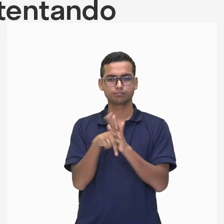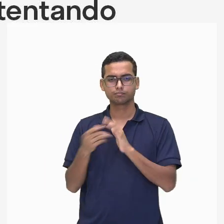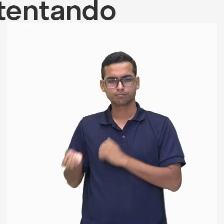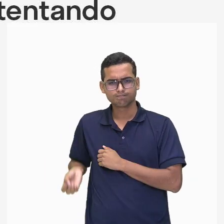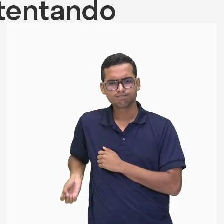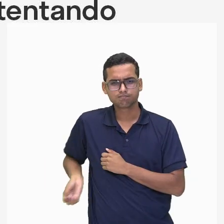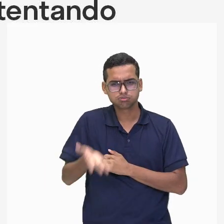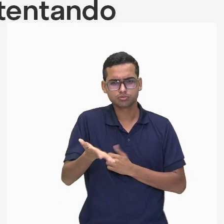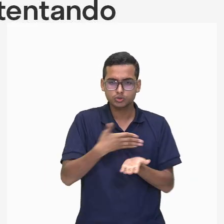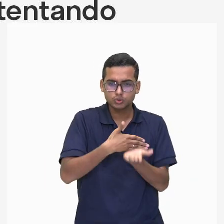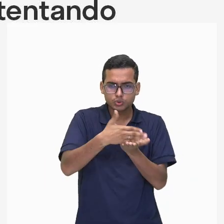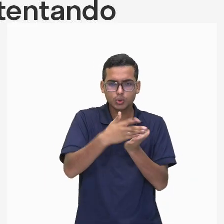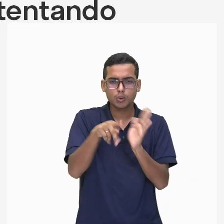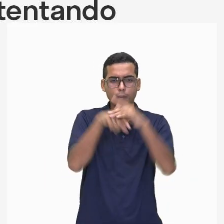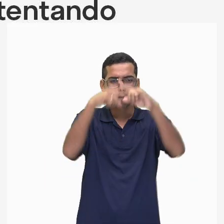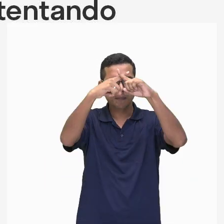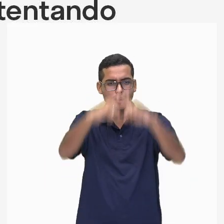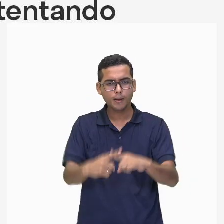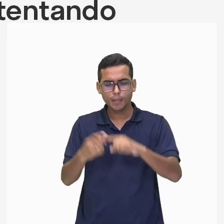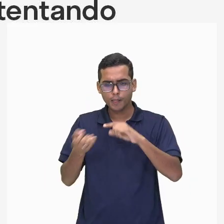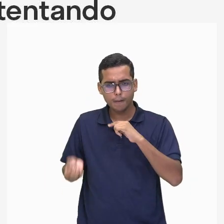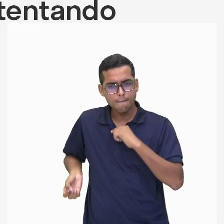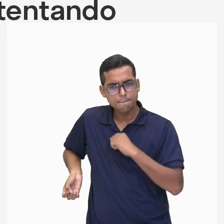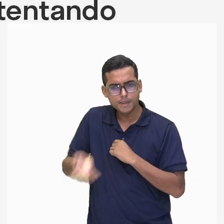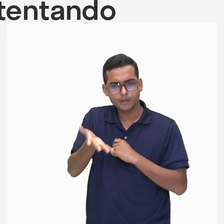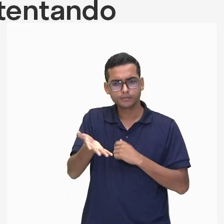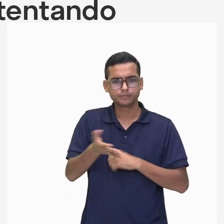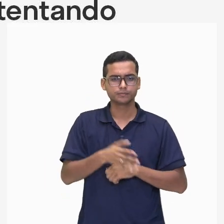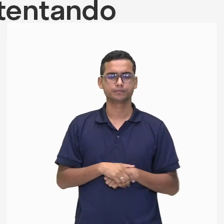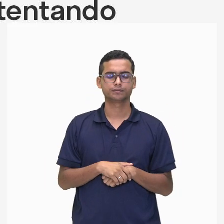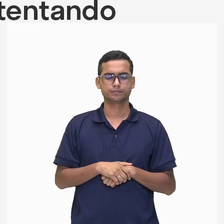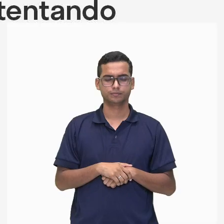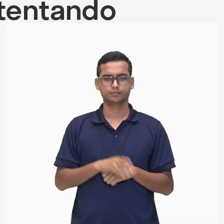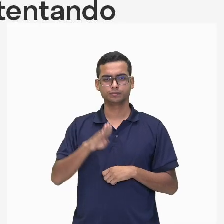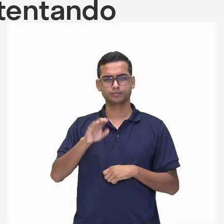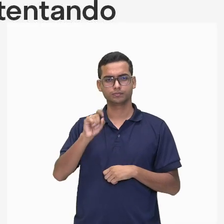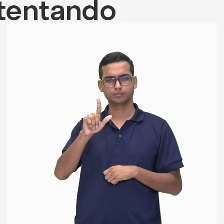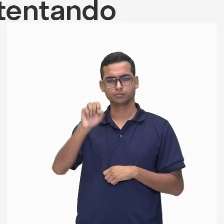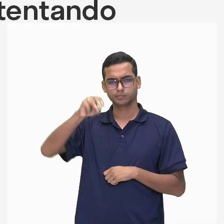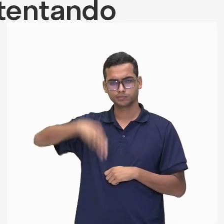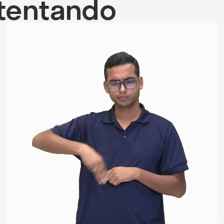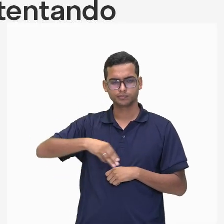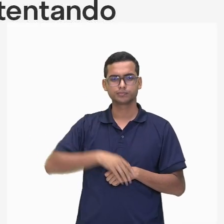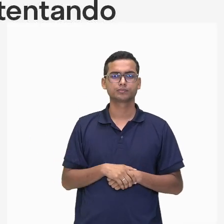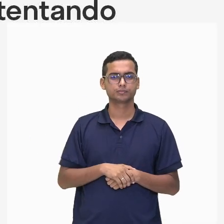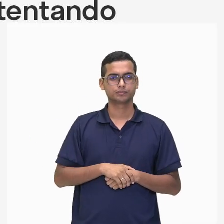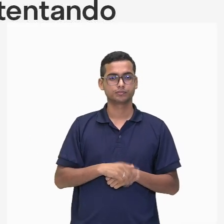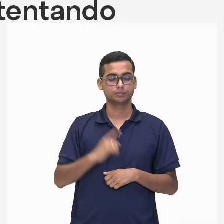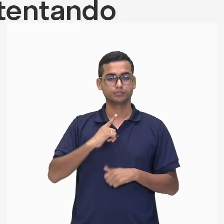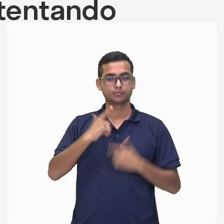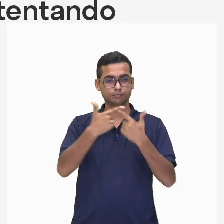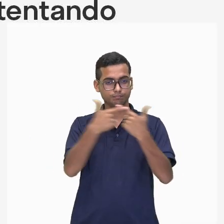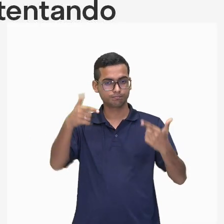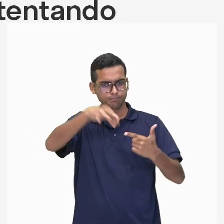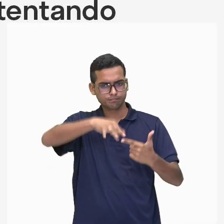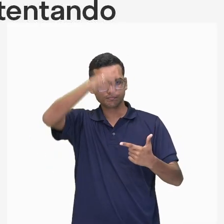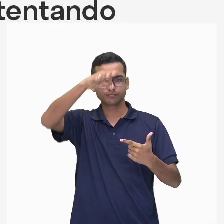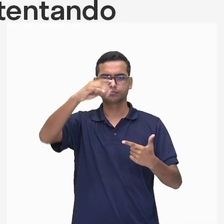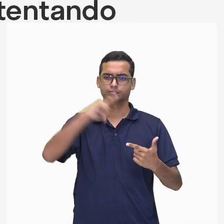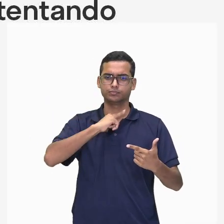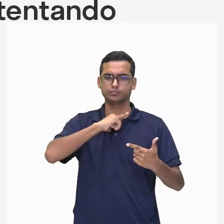no início da partida. Como eu falei para vocês, é feito um sorteio entre os